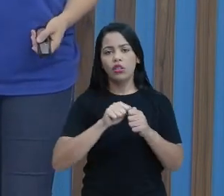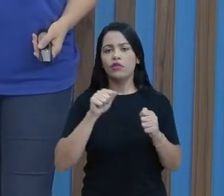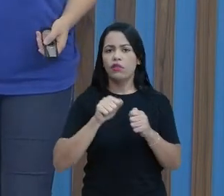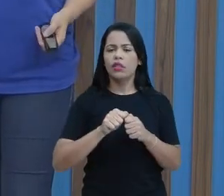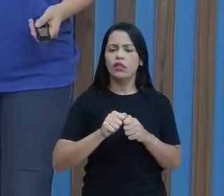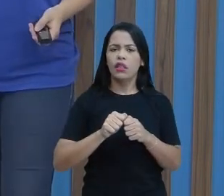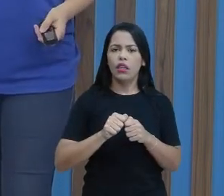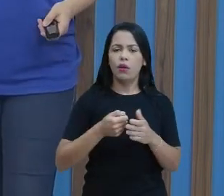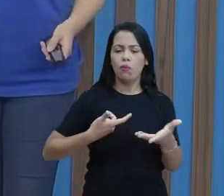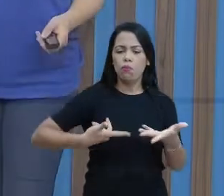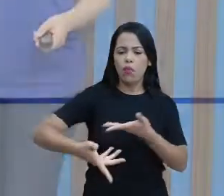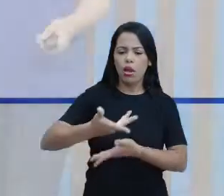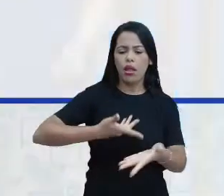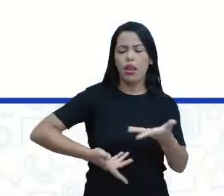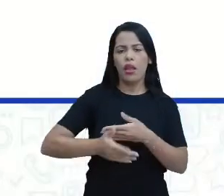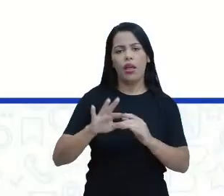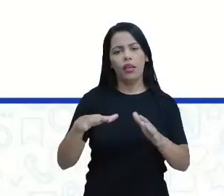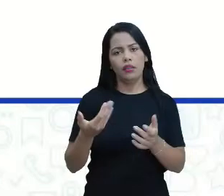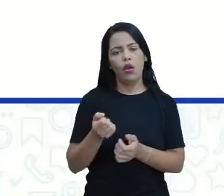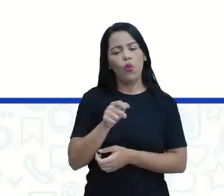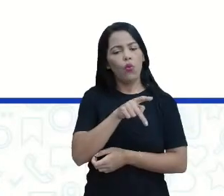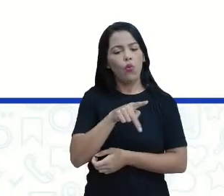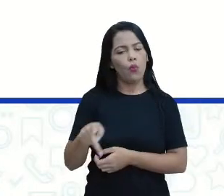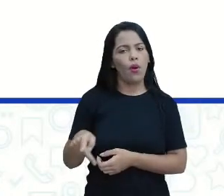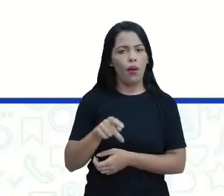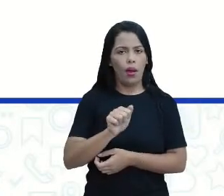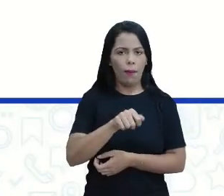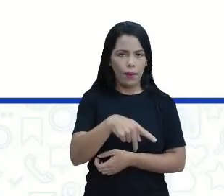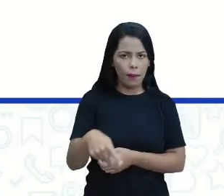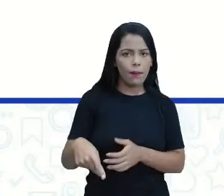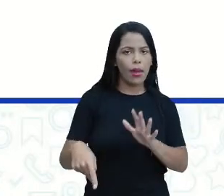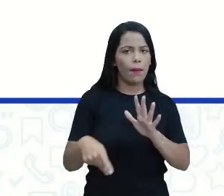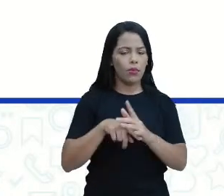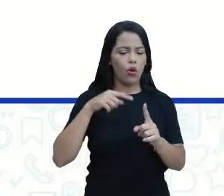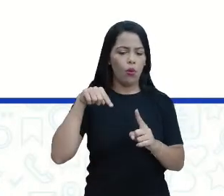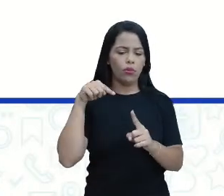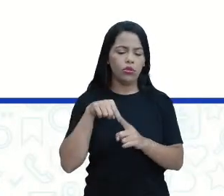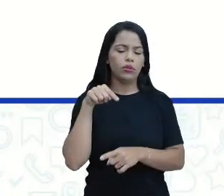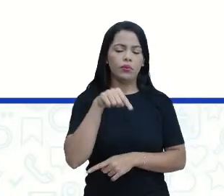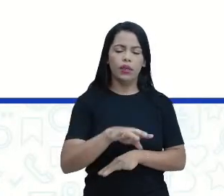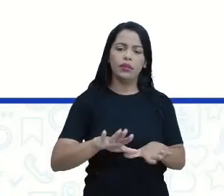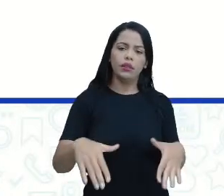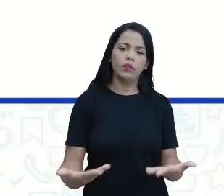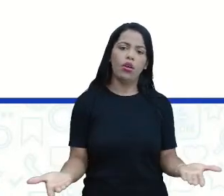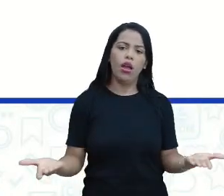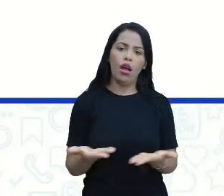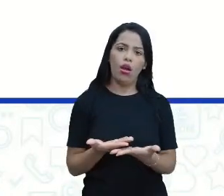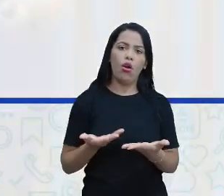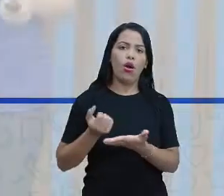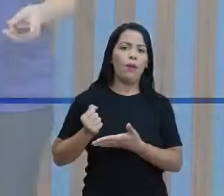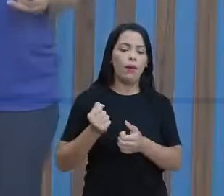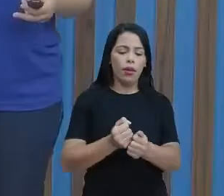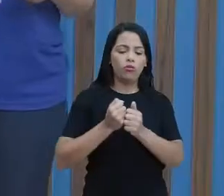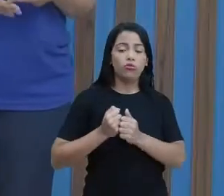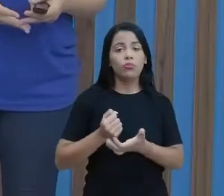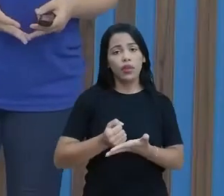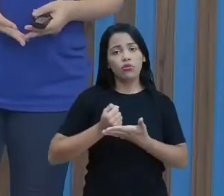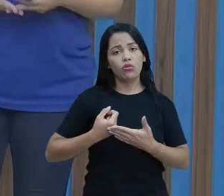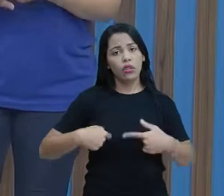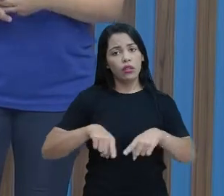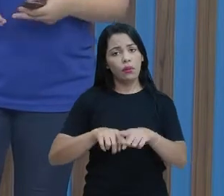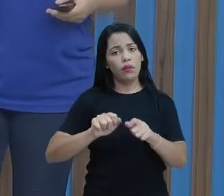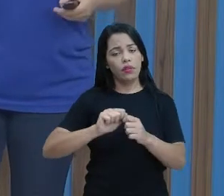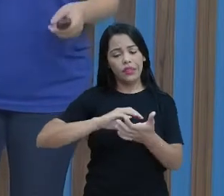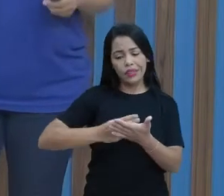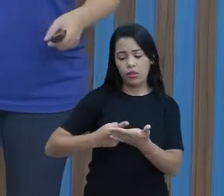que a gente consiga fazer a interação ao vivo na nossa aula, tá certo? Hoje, para me acompanhar e me ajudar também a fazer a tradução simultânea